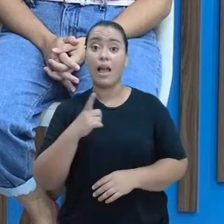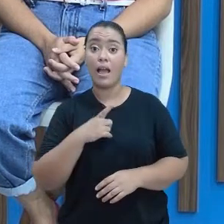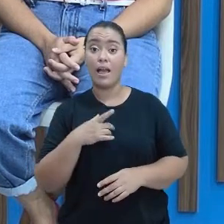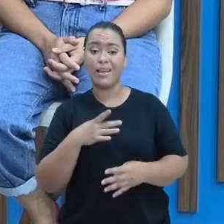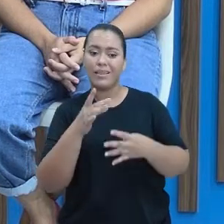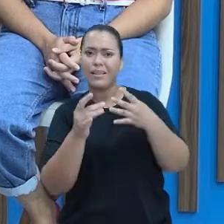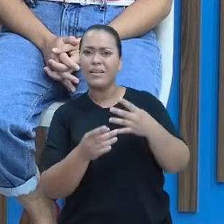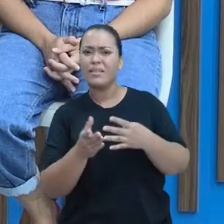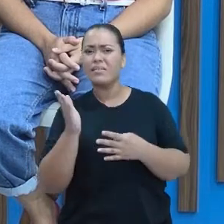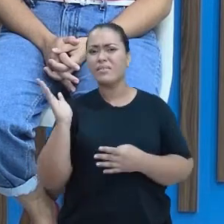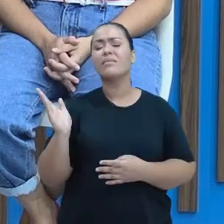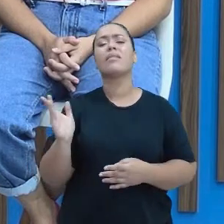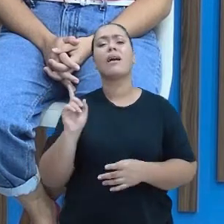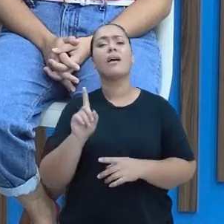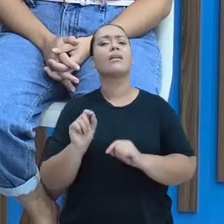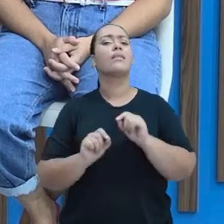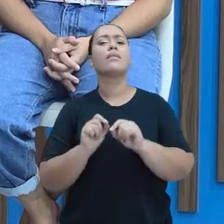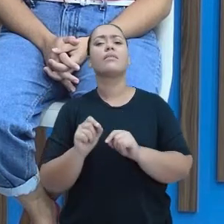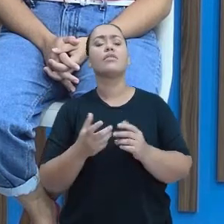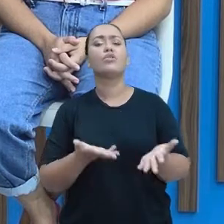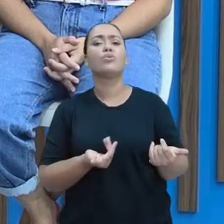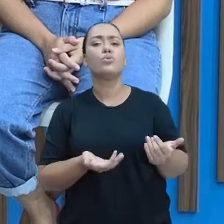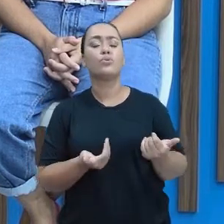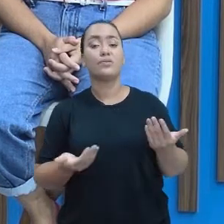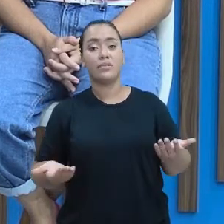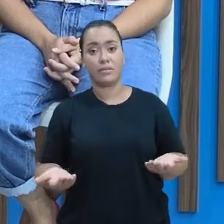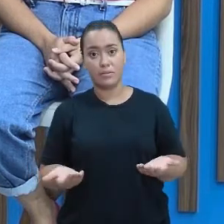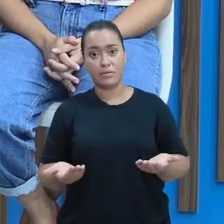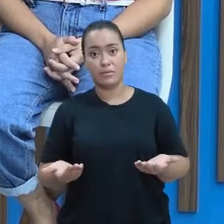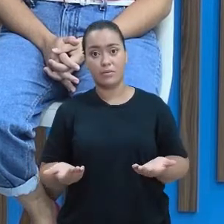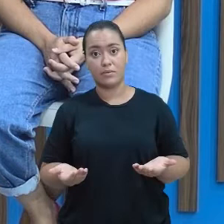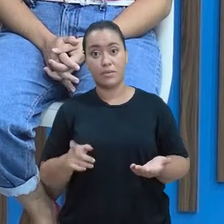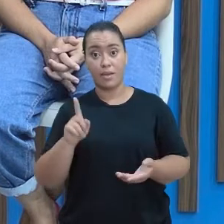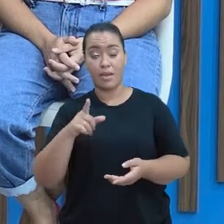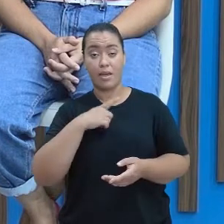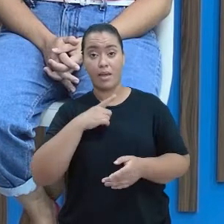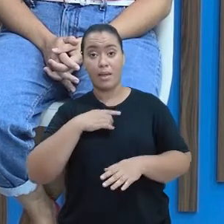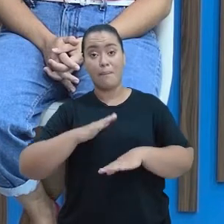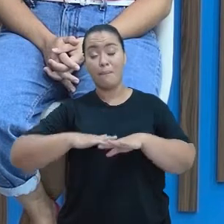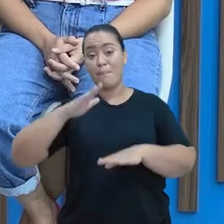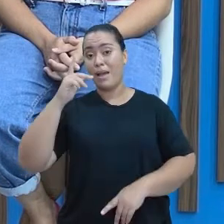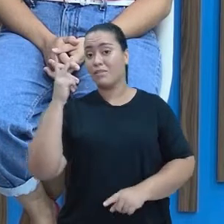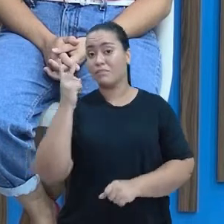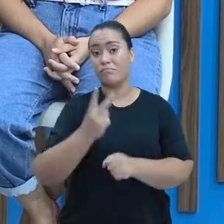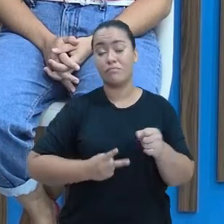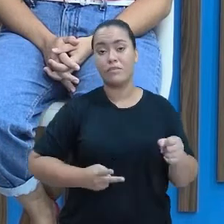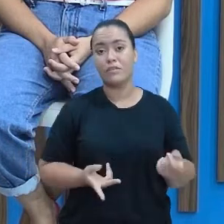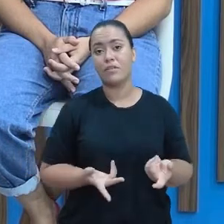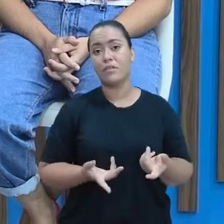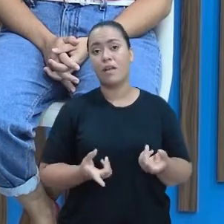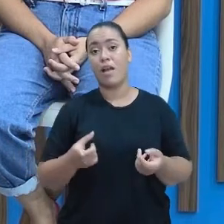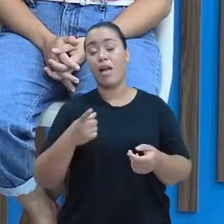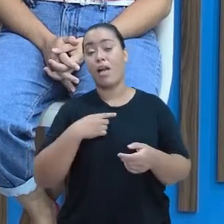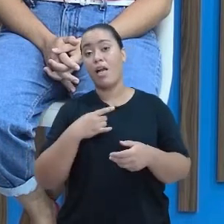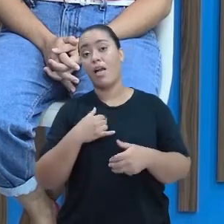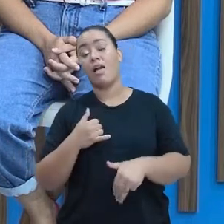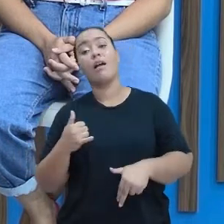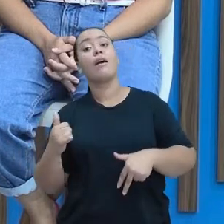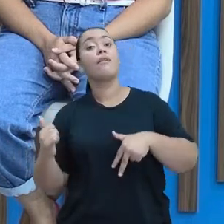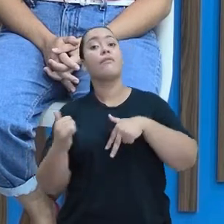nesses dados de quem são a juventude que é mais assassinada, vítima de